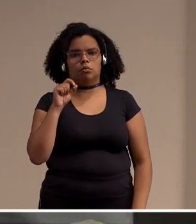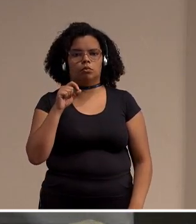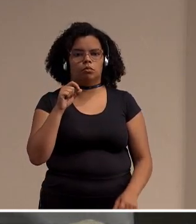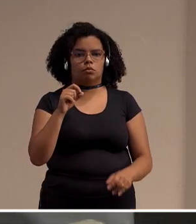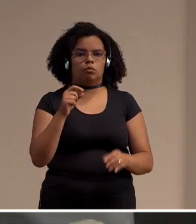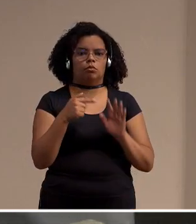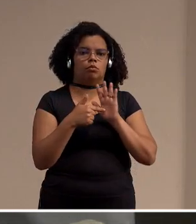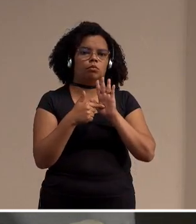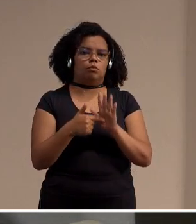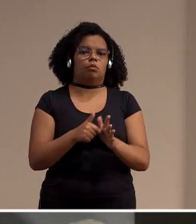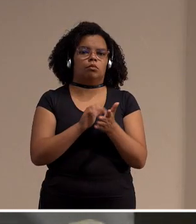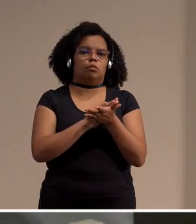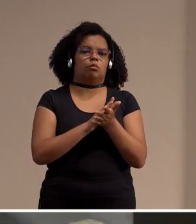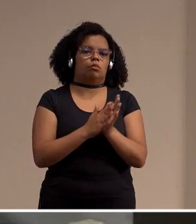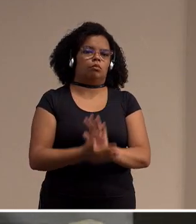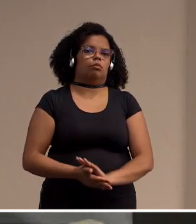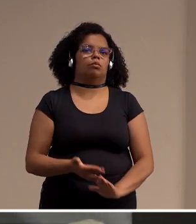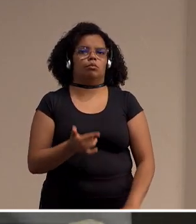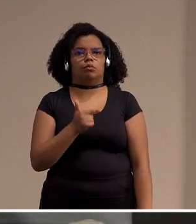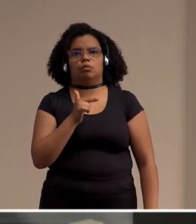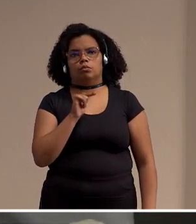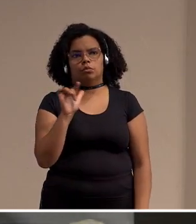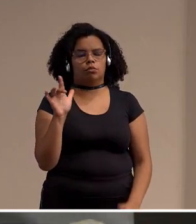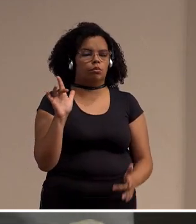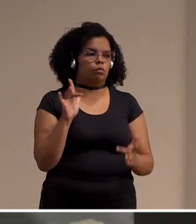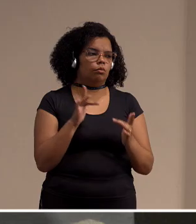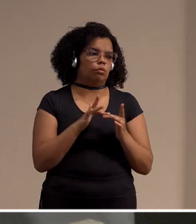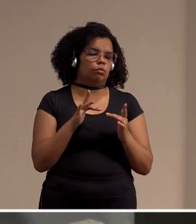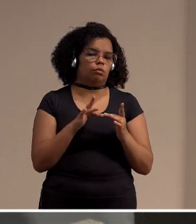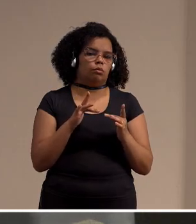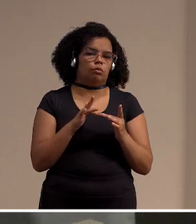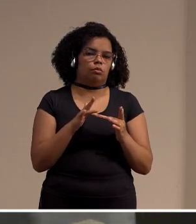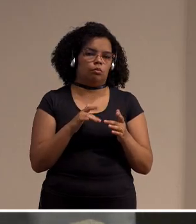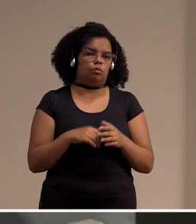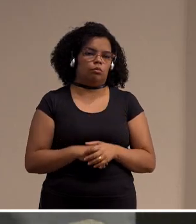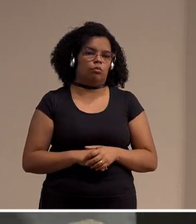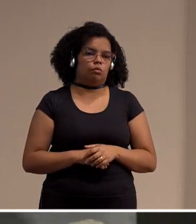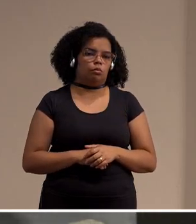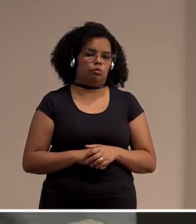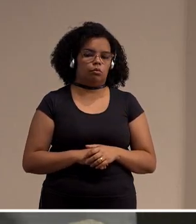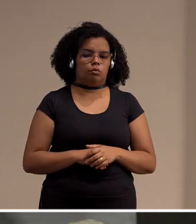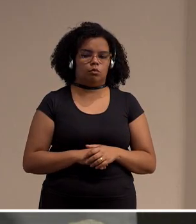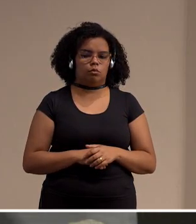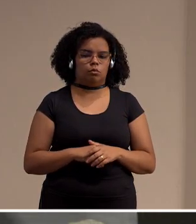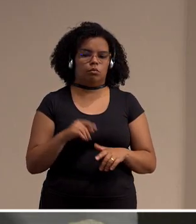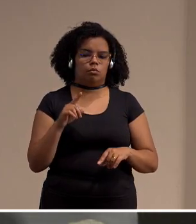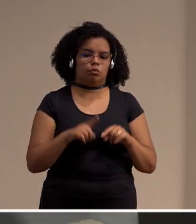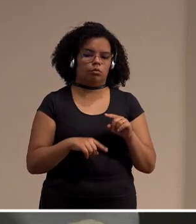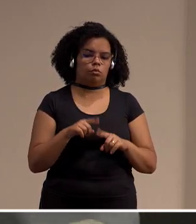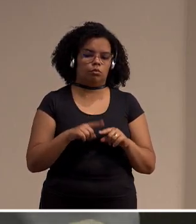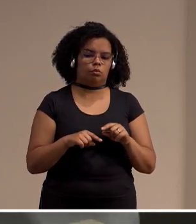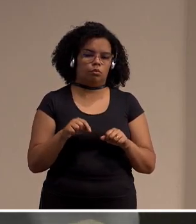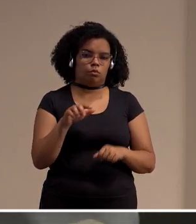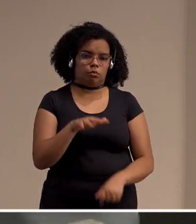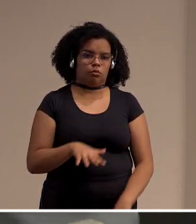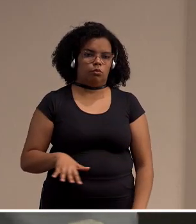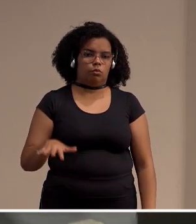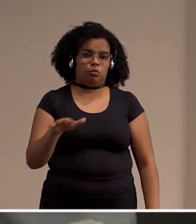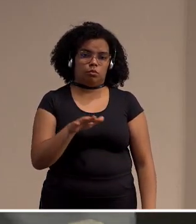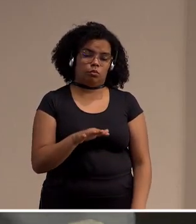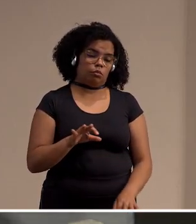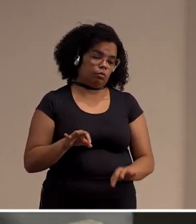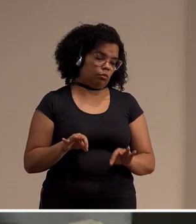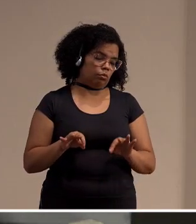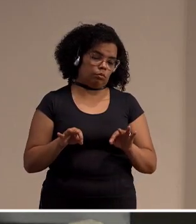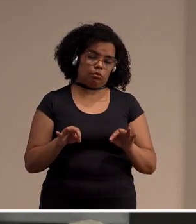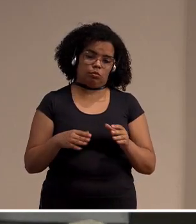isso vai adquirindo um outro sentido. Vira mais um item de mercado, né? E um item de mercado que certamente